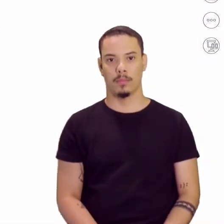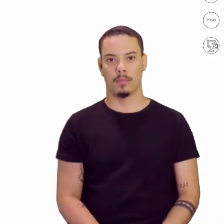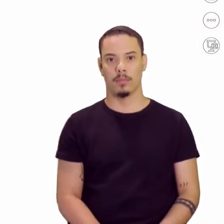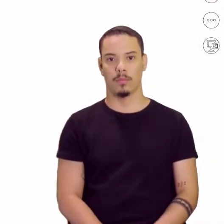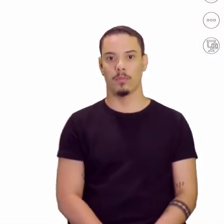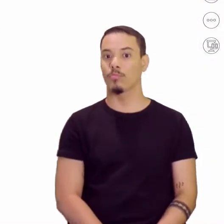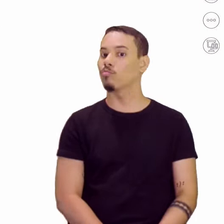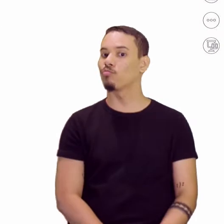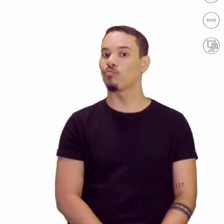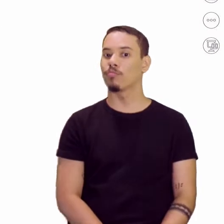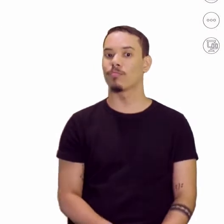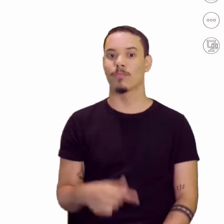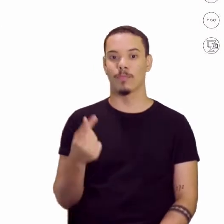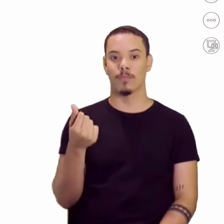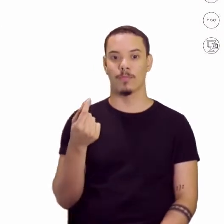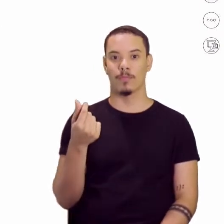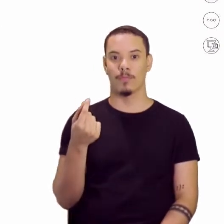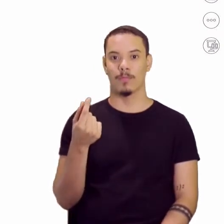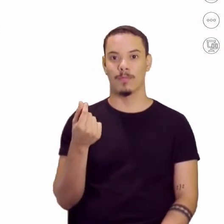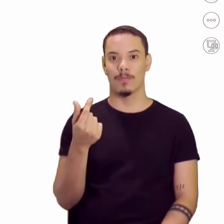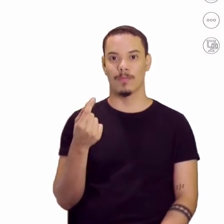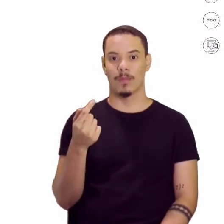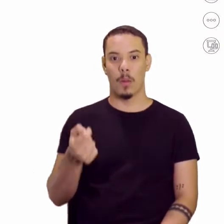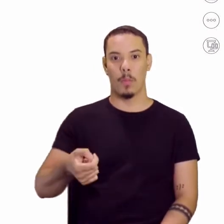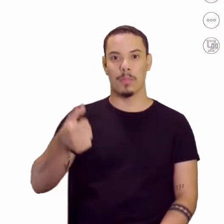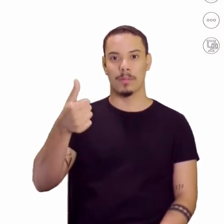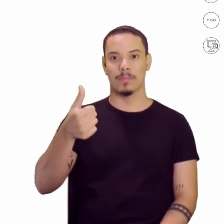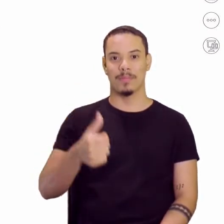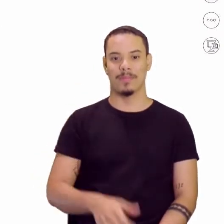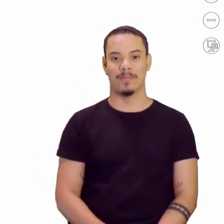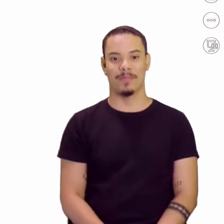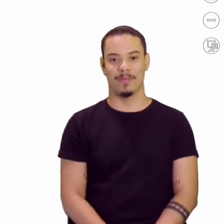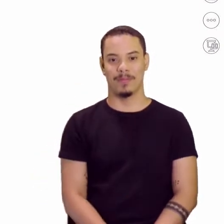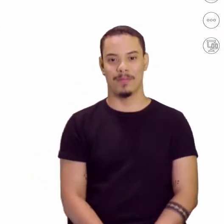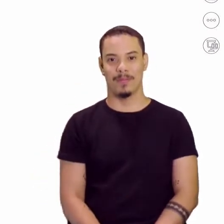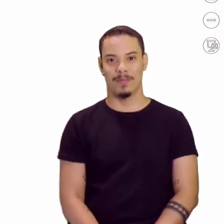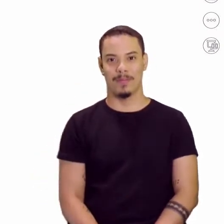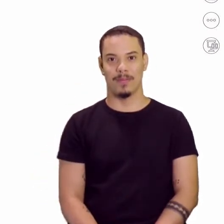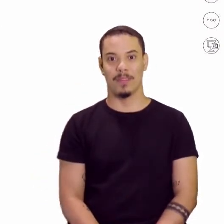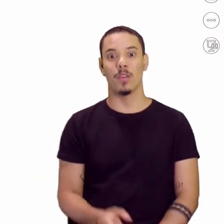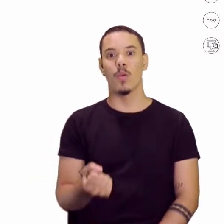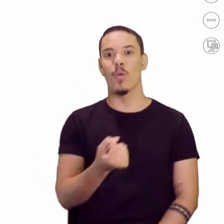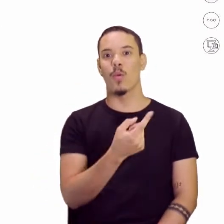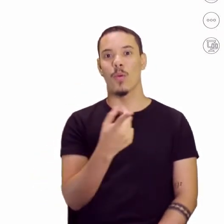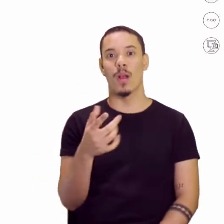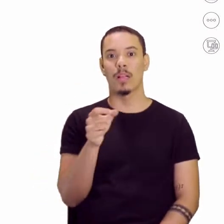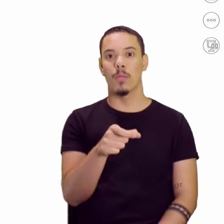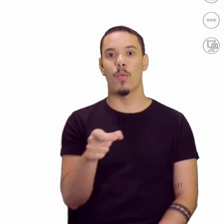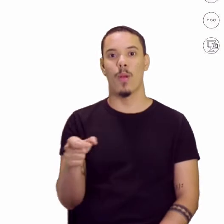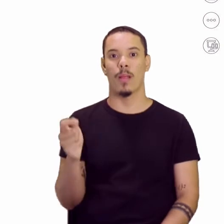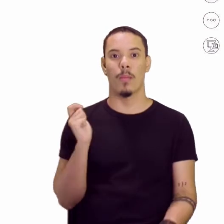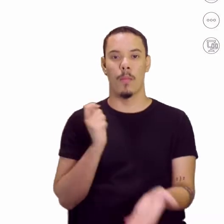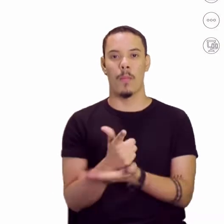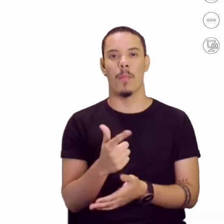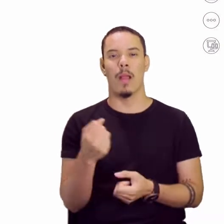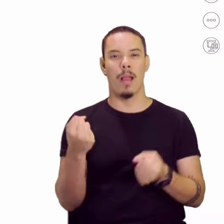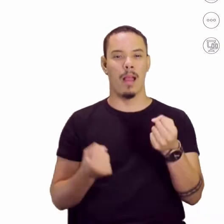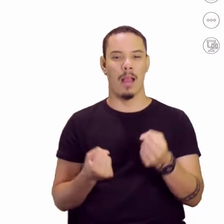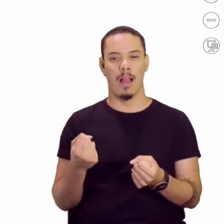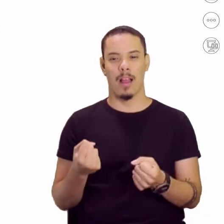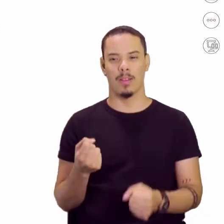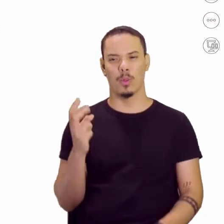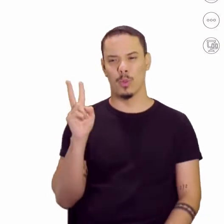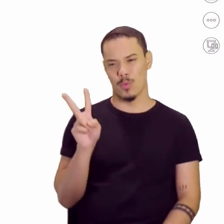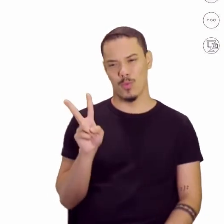Olha a moeda ali, ó. 25 centavos. Quanto mais daquela para comprar um carro daquele desse, hein? Umas duas,